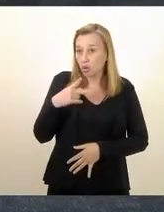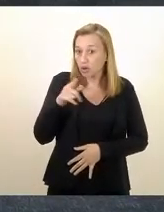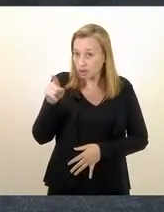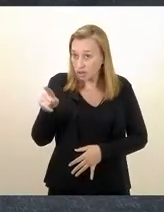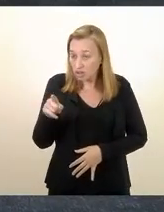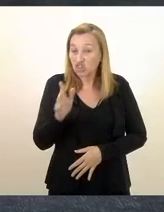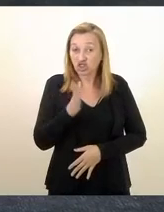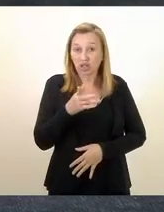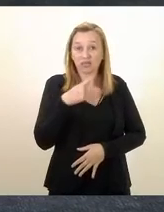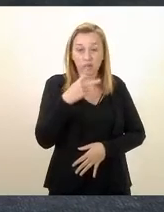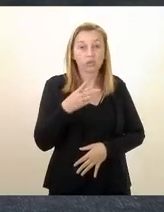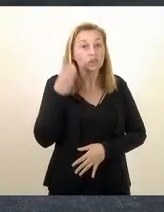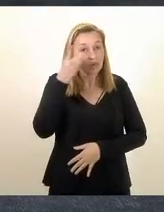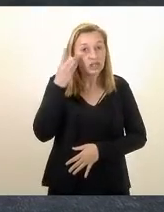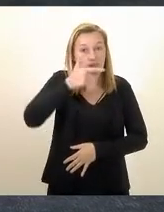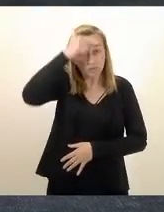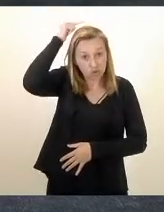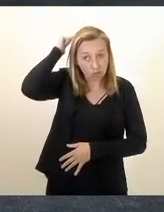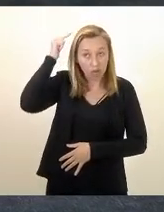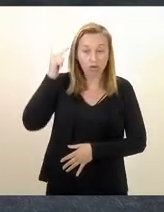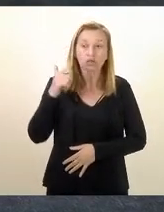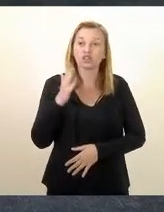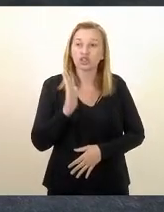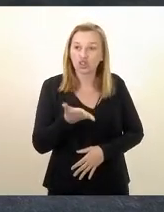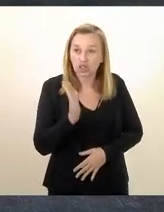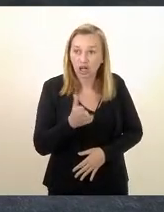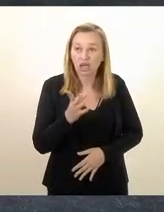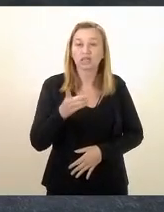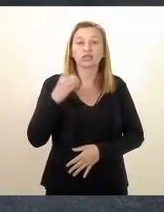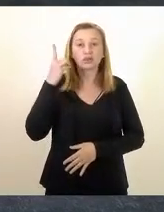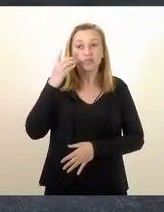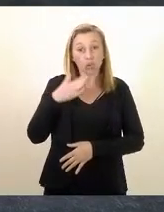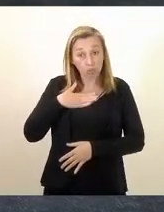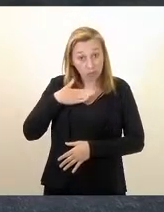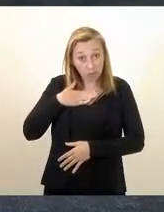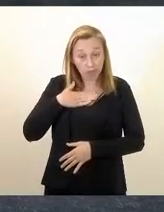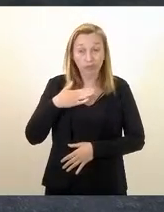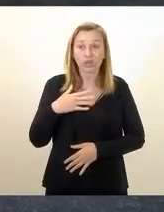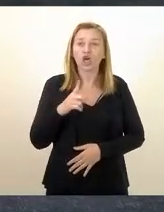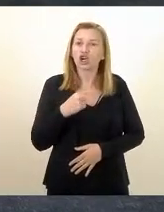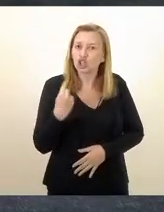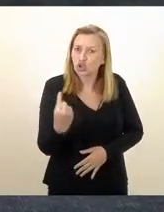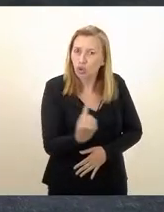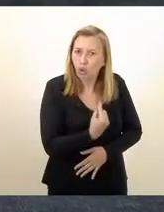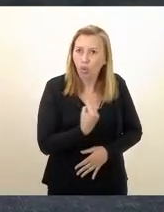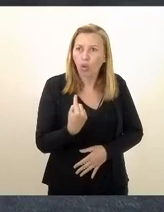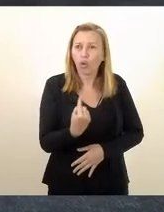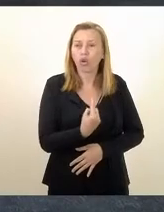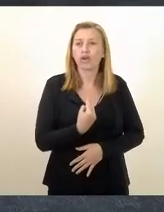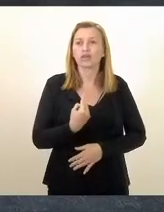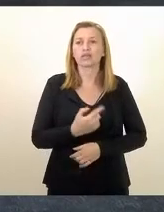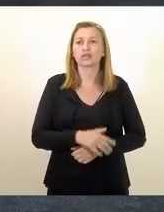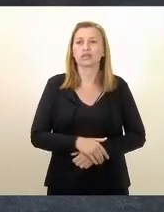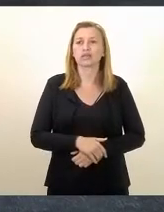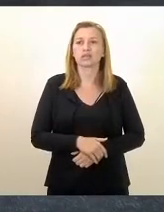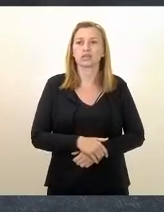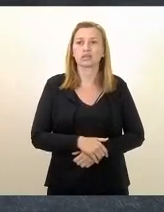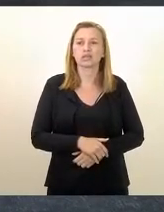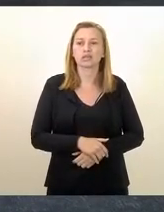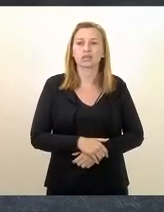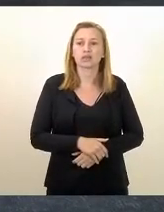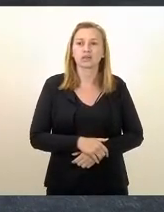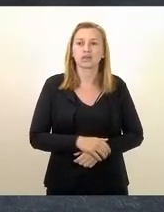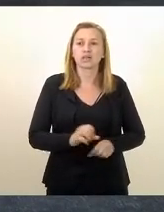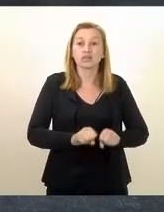inclusive pelo deputado Luiz Paulo já foi feita inclusive por mim que nós estamos vivendo um regime de recuperação